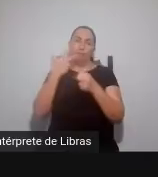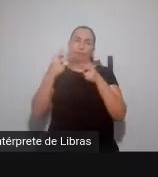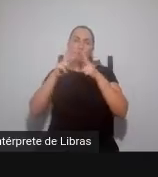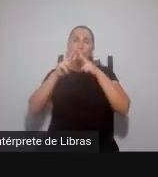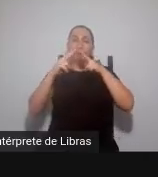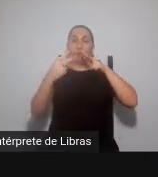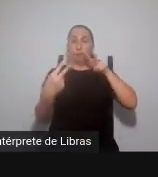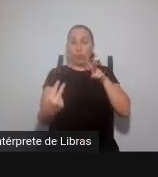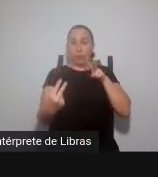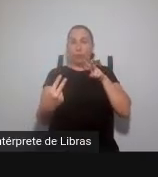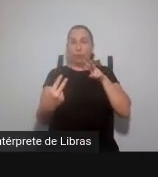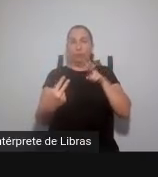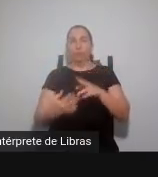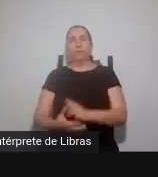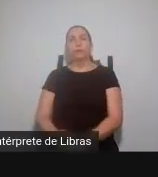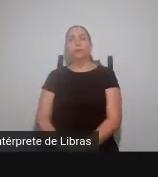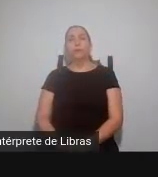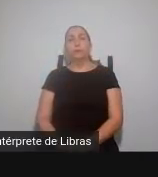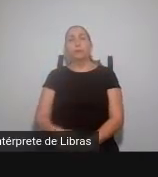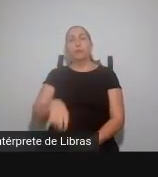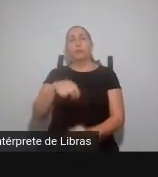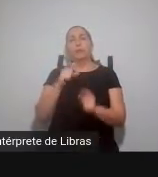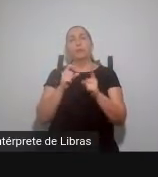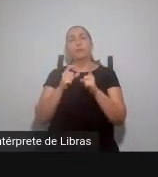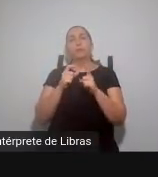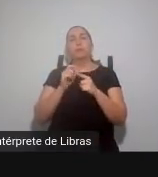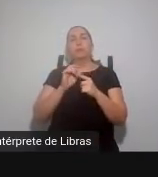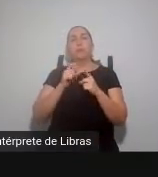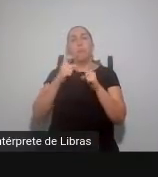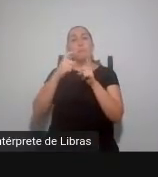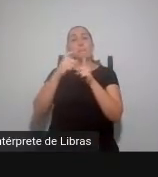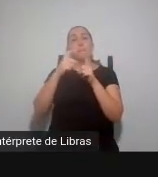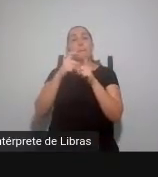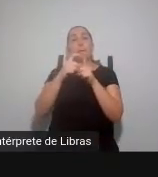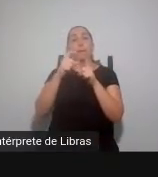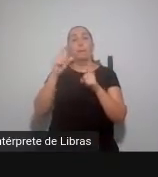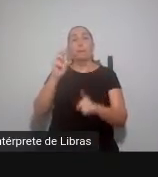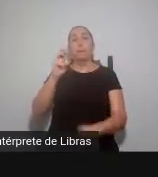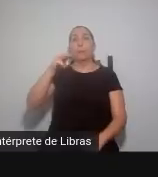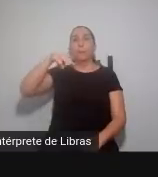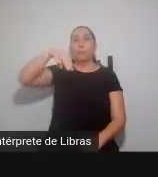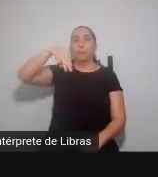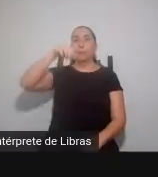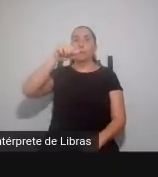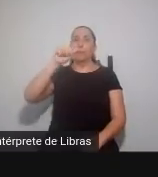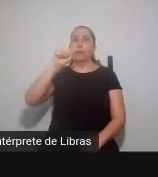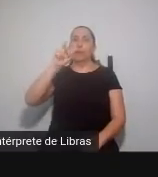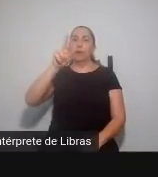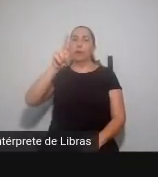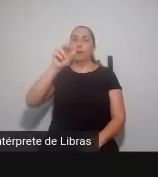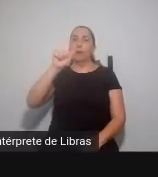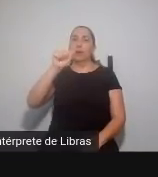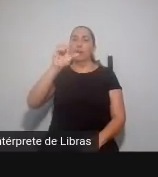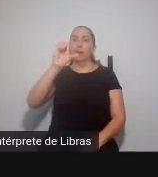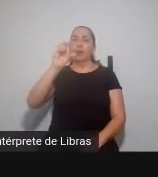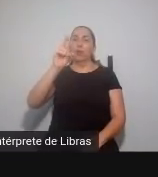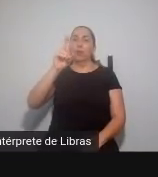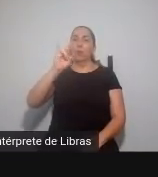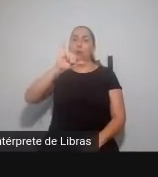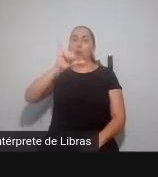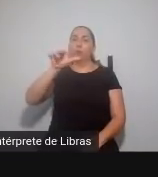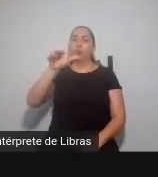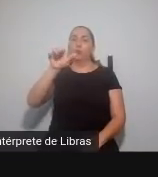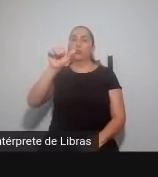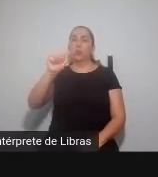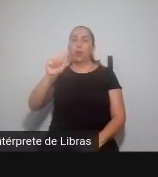para Maracujá, que depois que a professora escreveu Rá, a criança falou, Rá é igual da